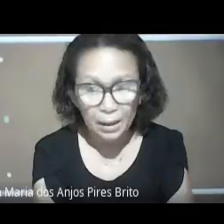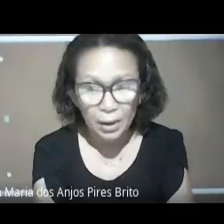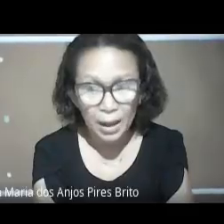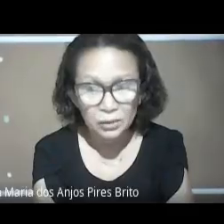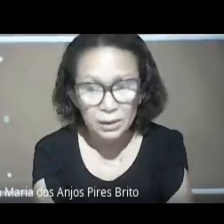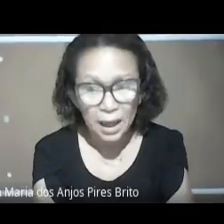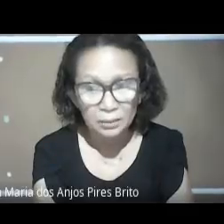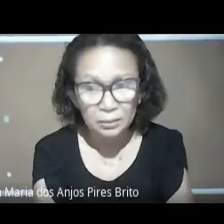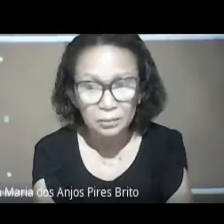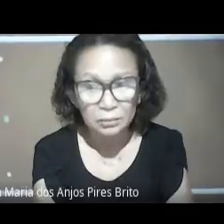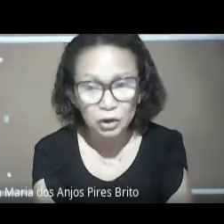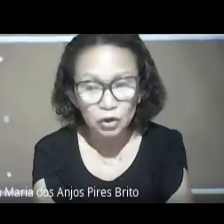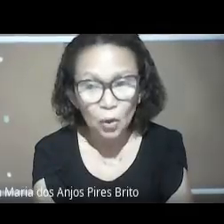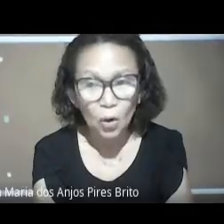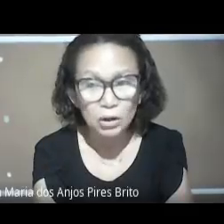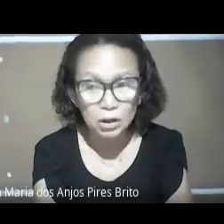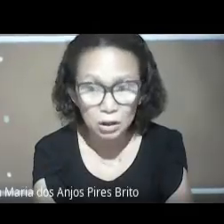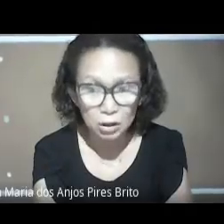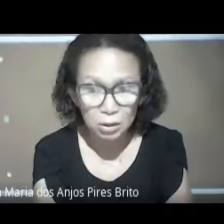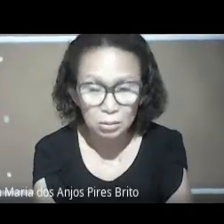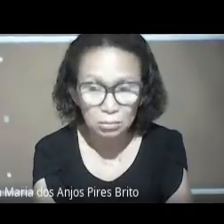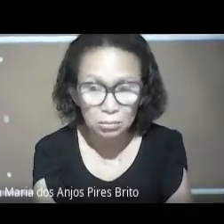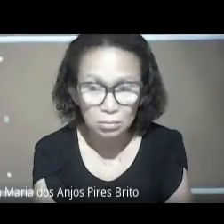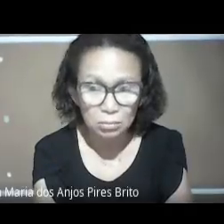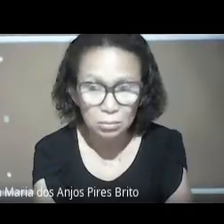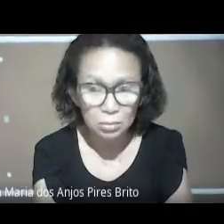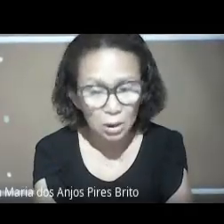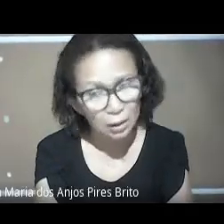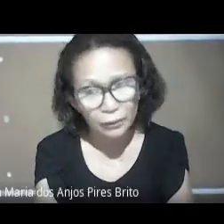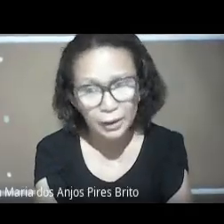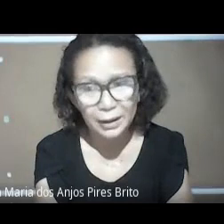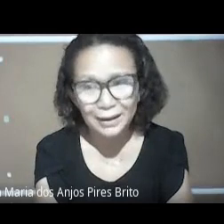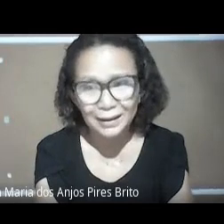Olha, pelo resultado de hoje,